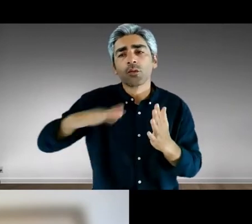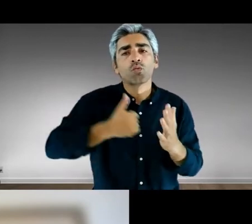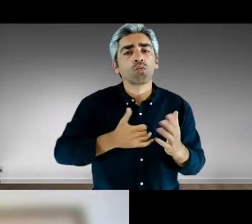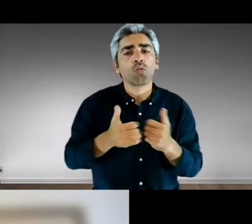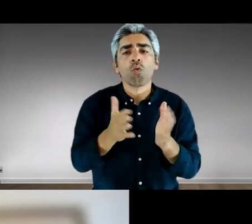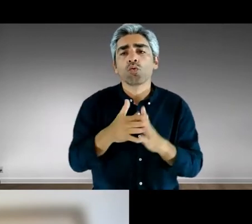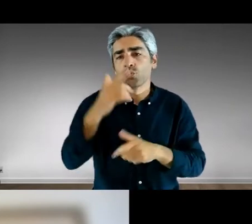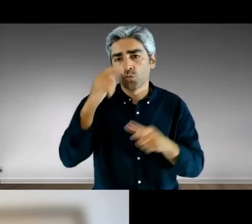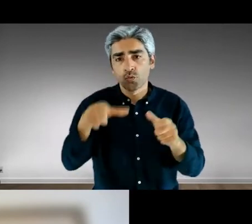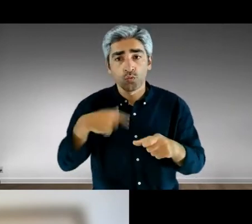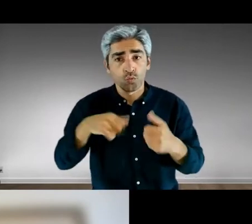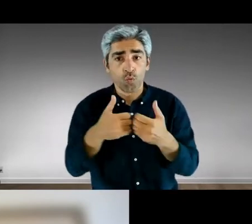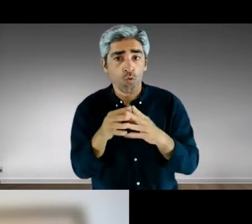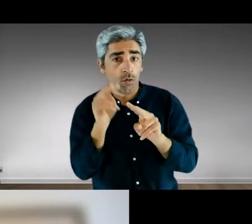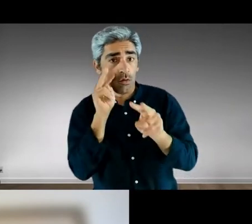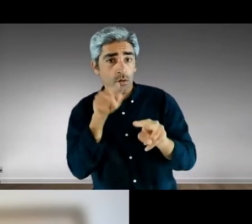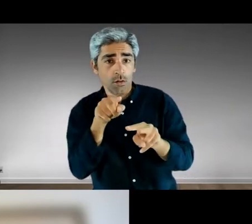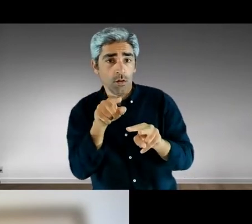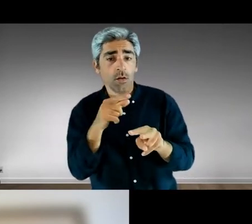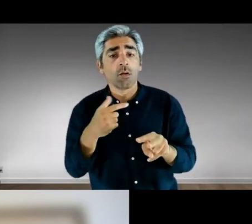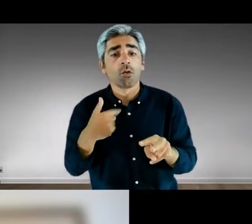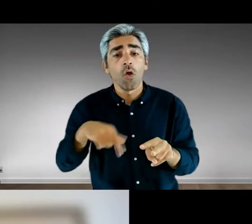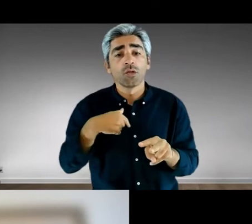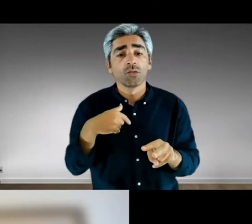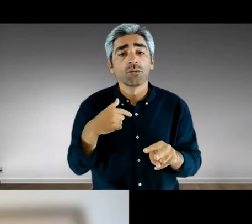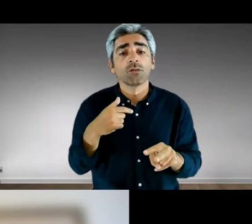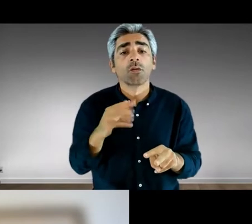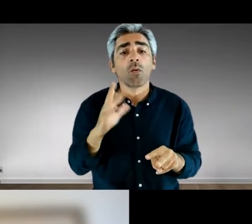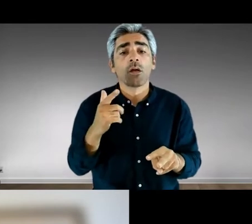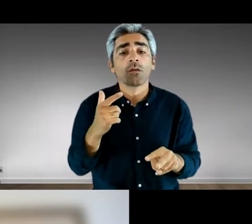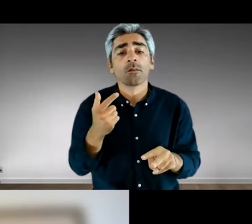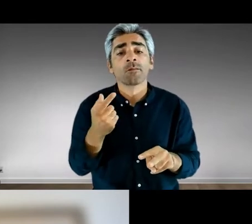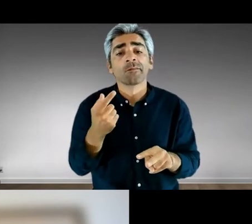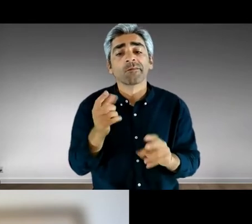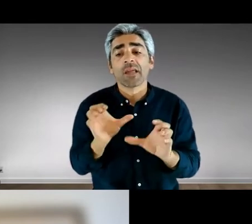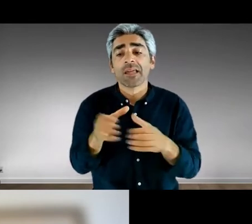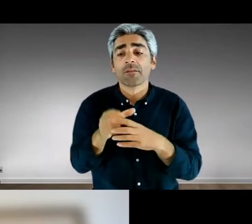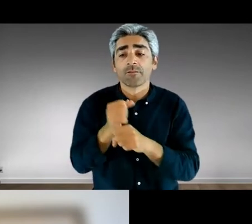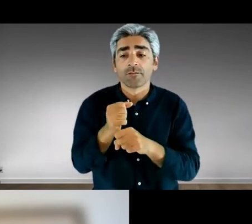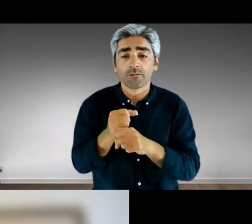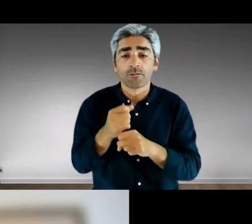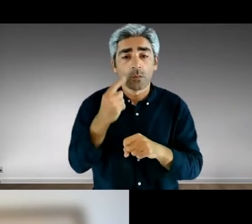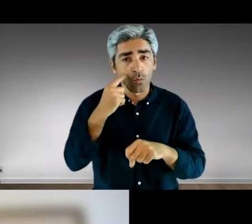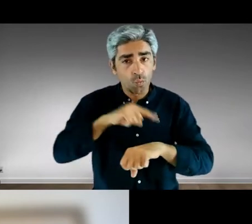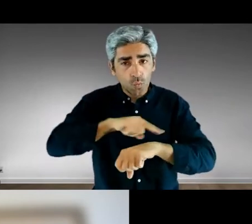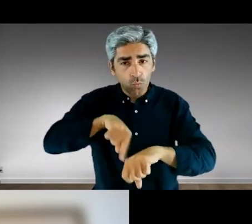estamos a assistir a esta conferência. Cada vez que nós colocamos uma equipa durante 10 horas